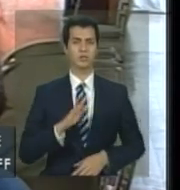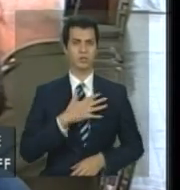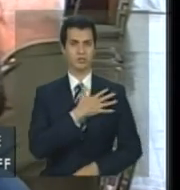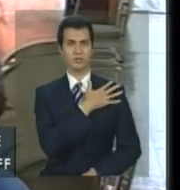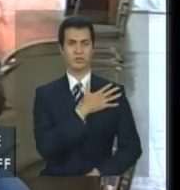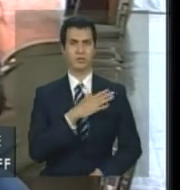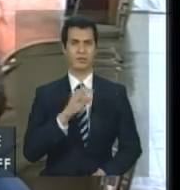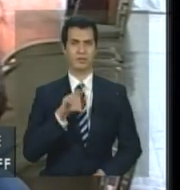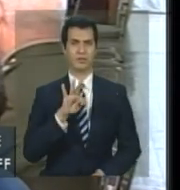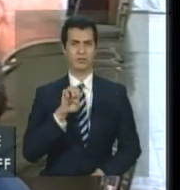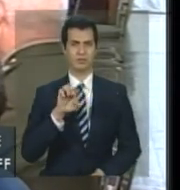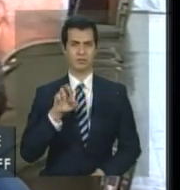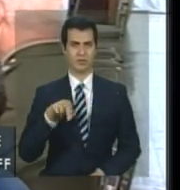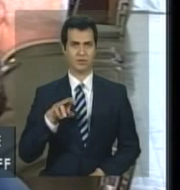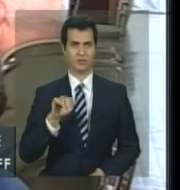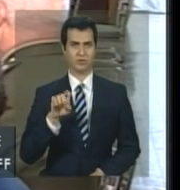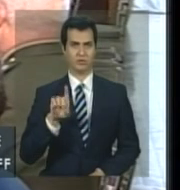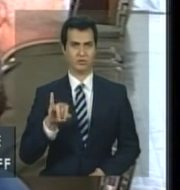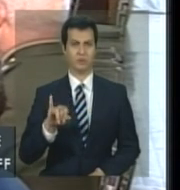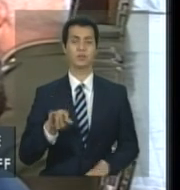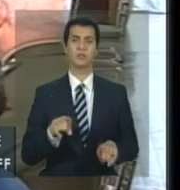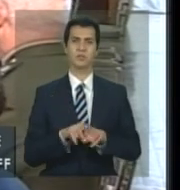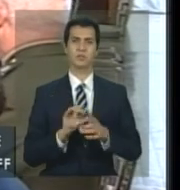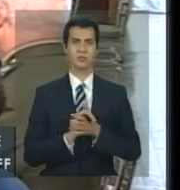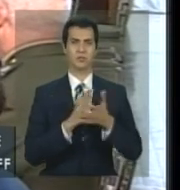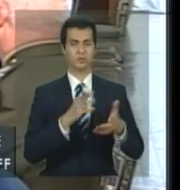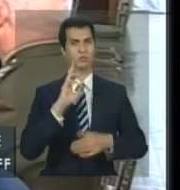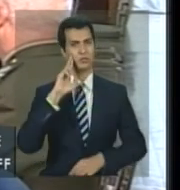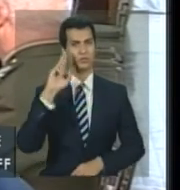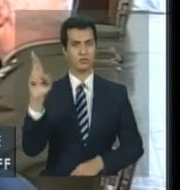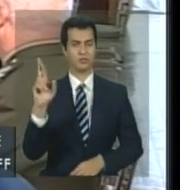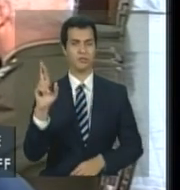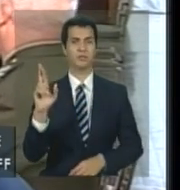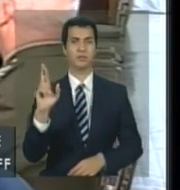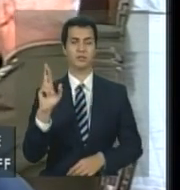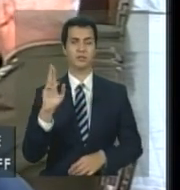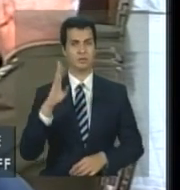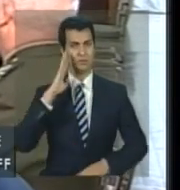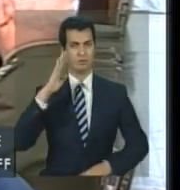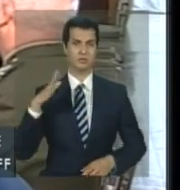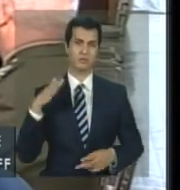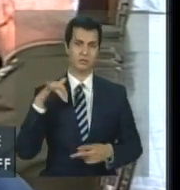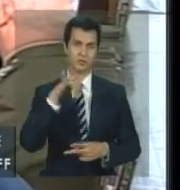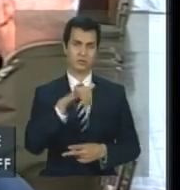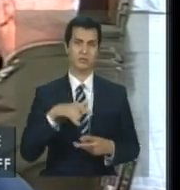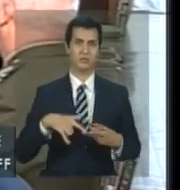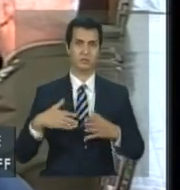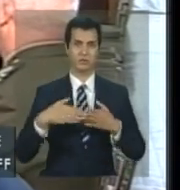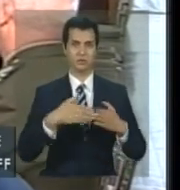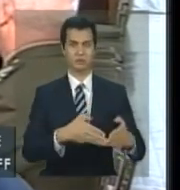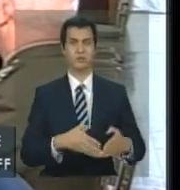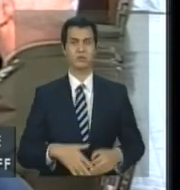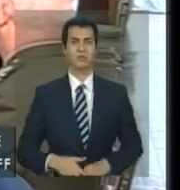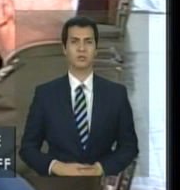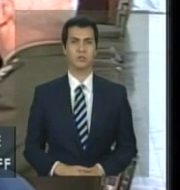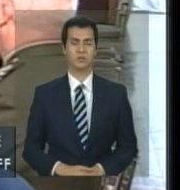Carlos Denardi. Excelentíssimo senhores chefe do Estado-Maior da Aeronáutica, da Armada e do